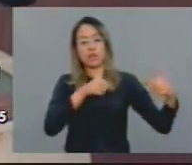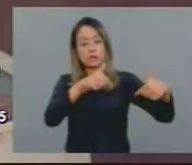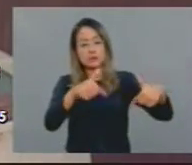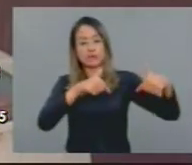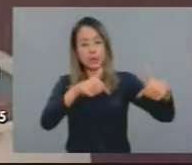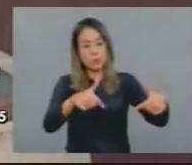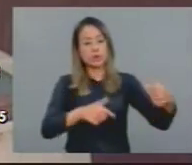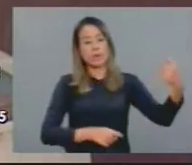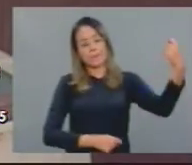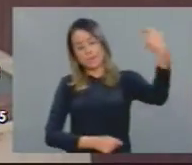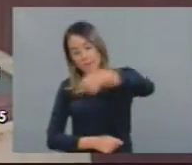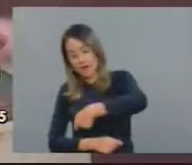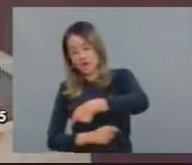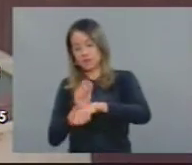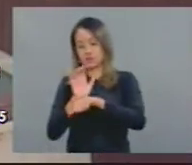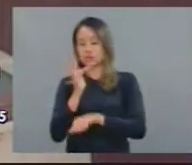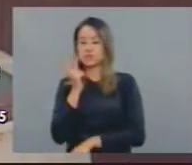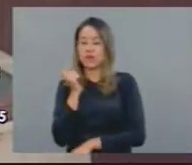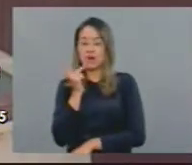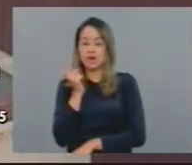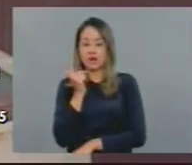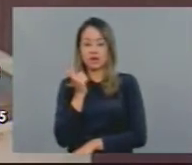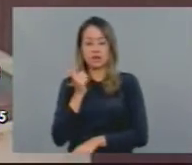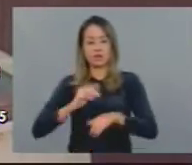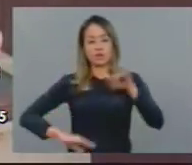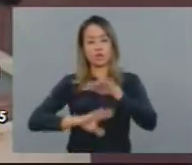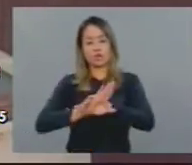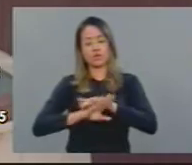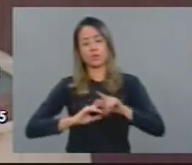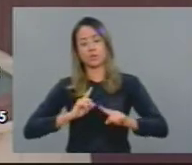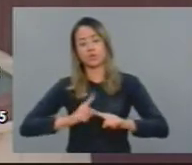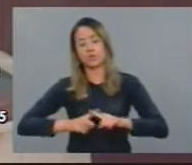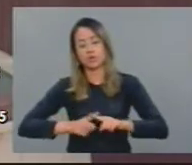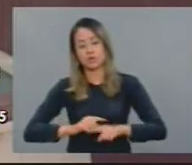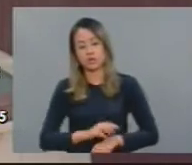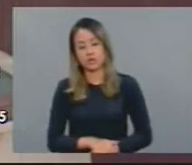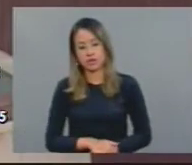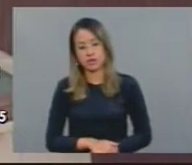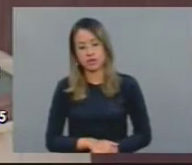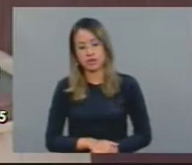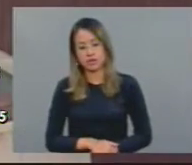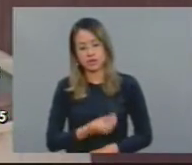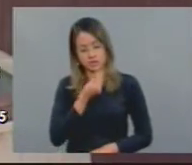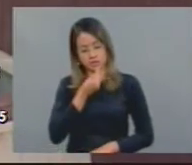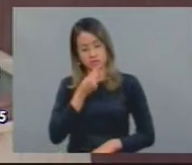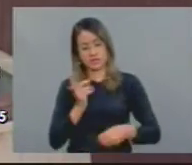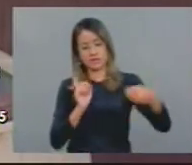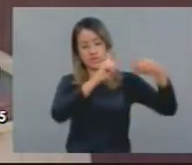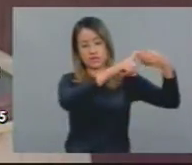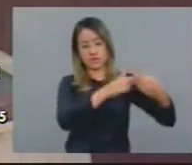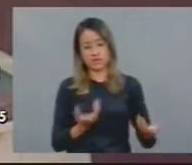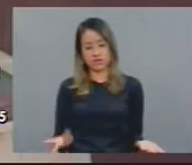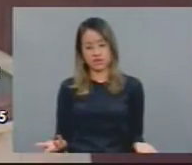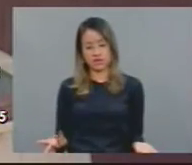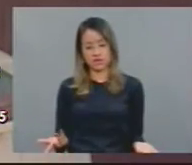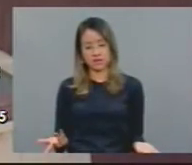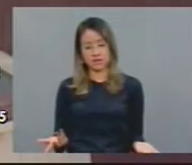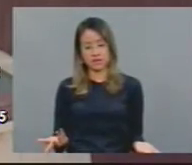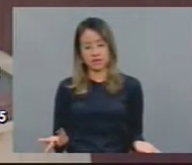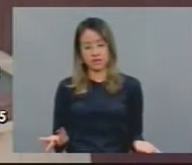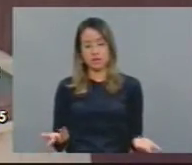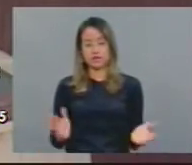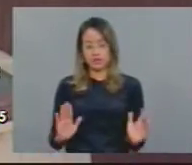masmorras. Sem dúvida alguma. E o SINAS, que Vossa Excelência conhece muito bem, o Sistema Nacional de Medidas Socioeducativas,